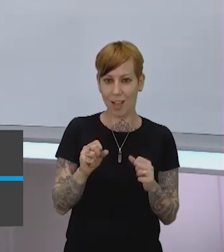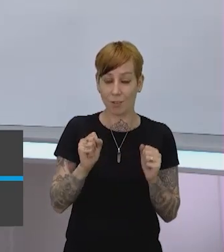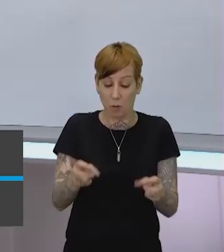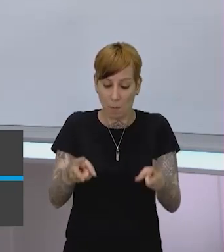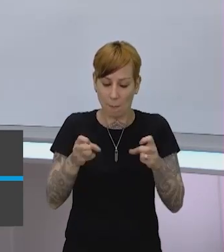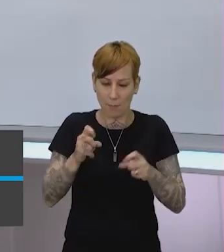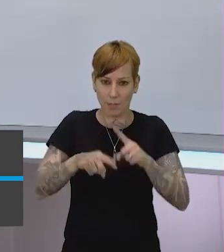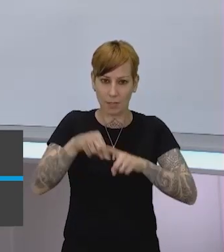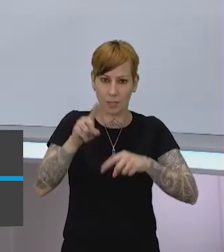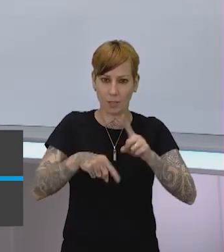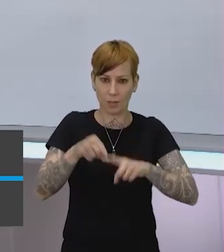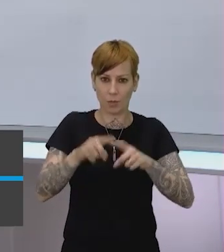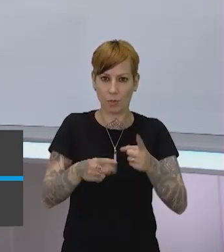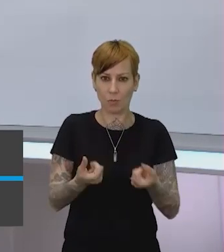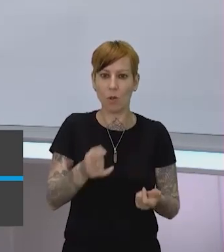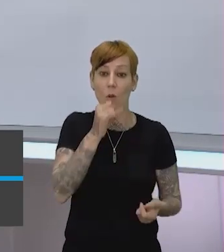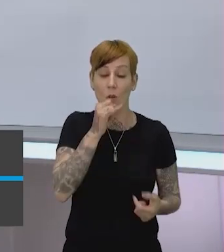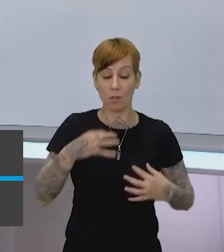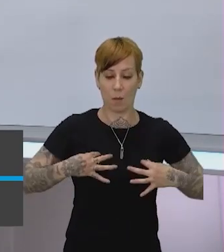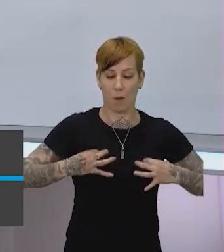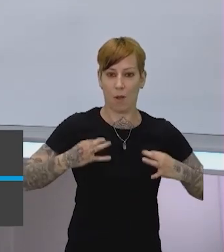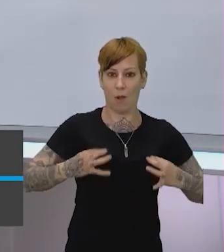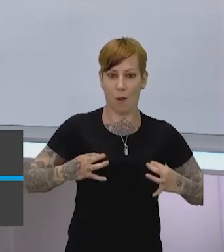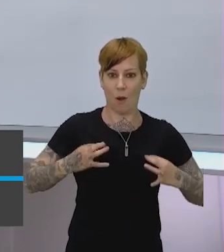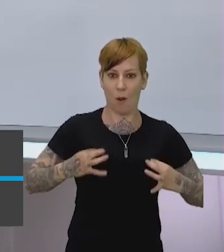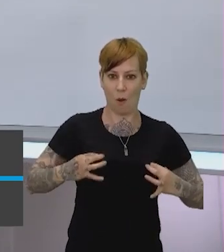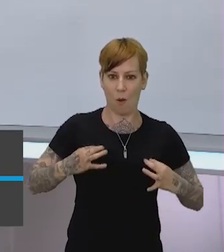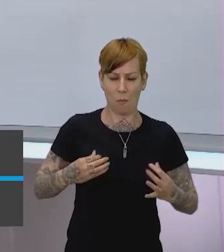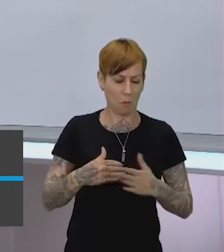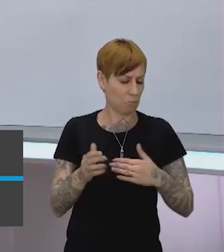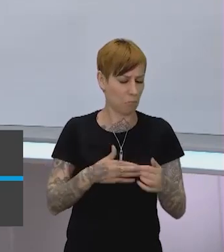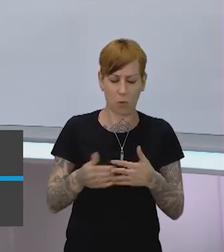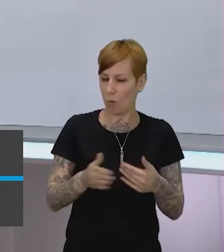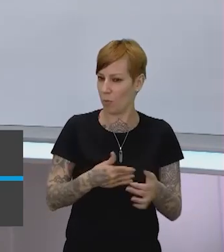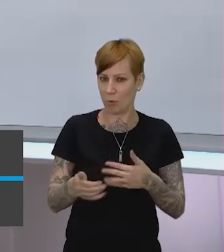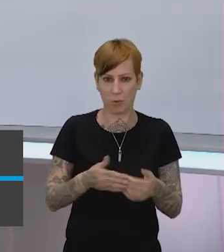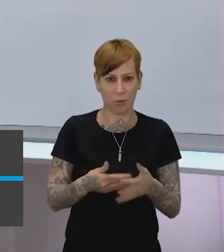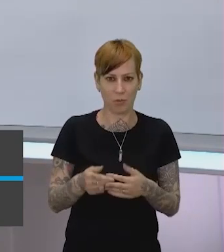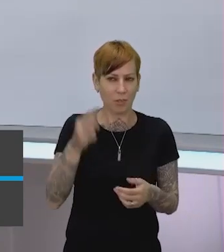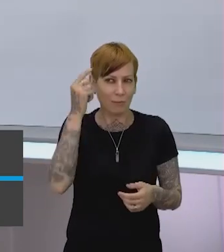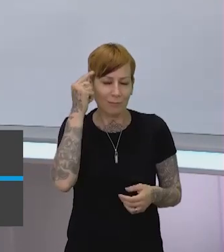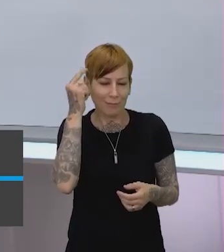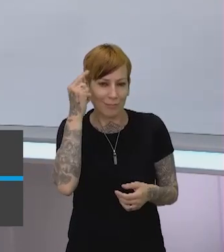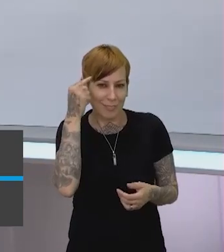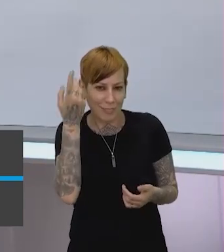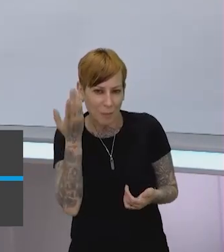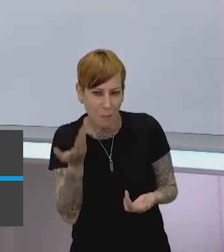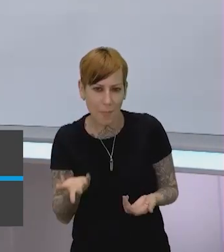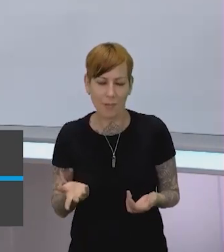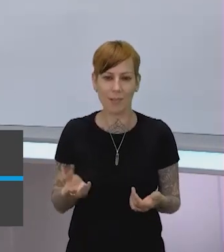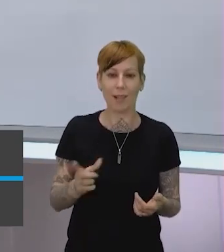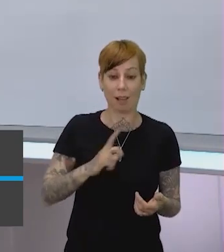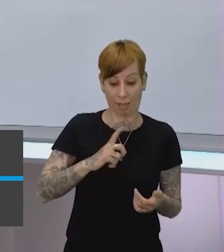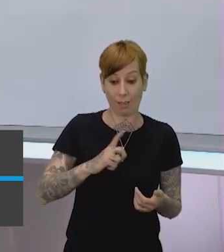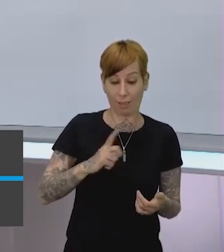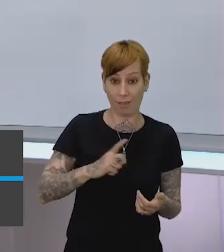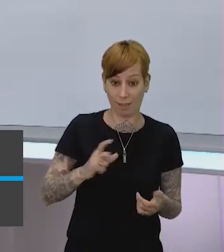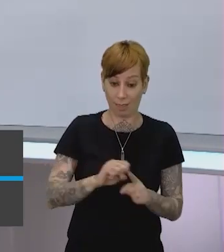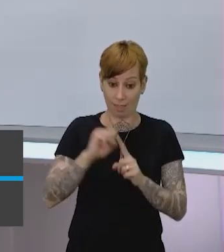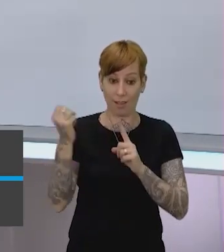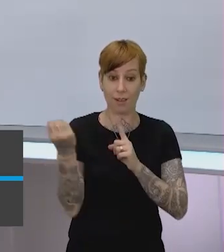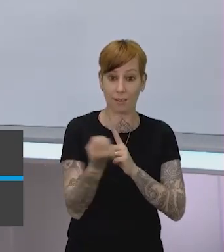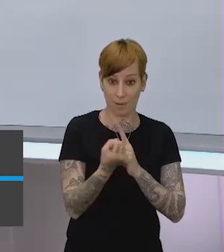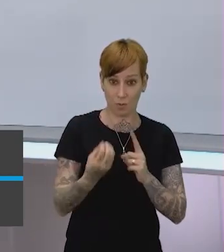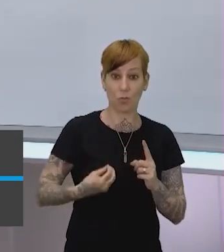objeto qualquer, como, por exemplo, a roupa que nós estamos usando, qualquer coisa que você vá pensar que existe na nossa